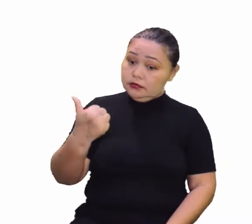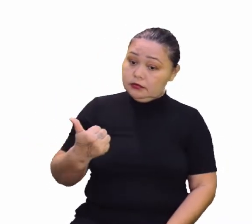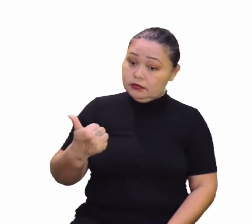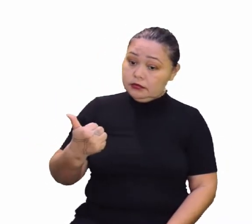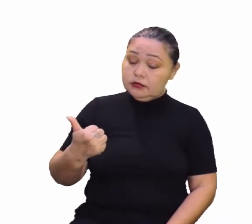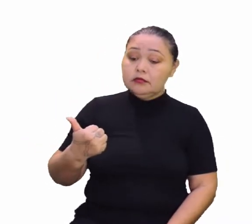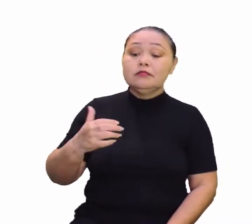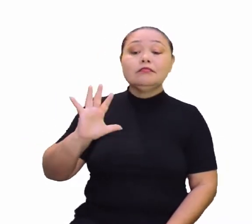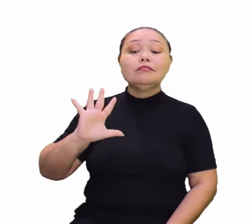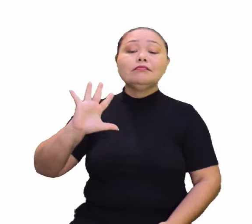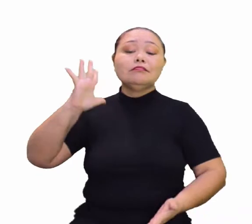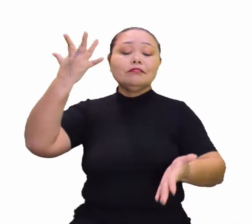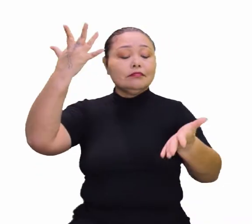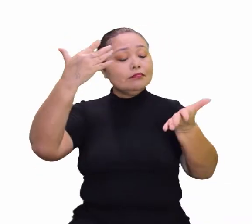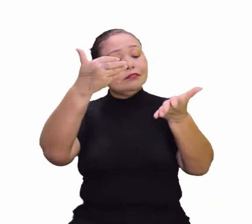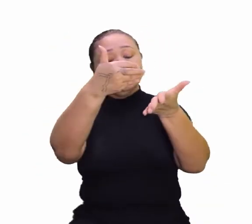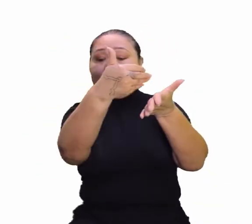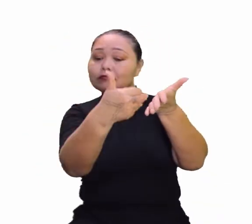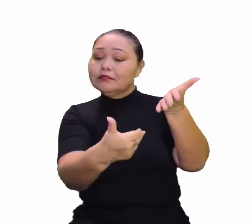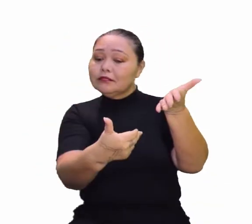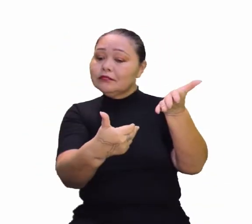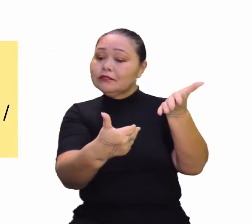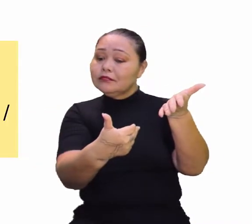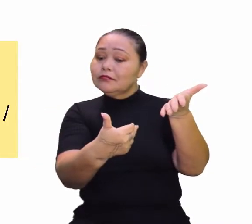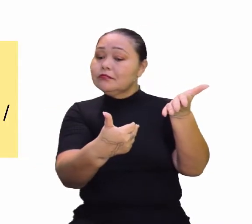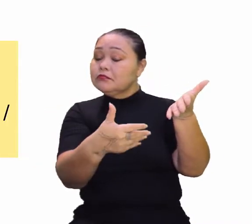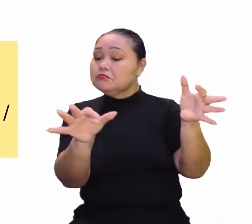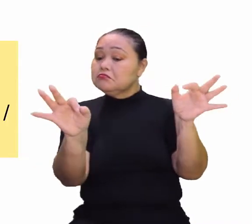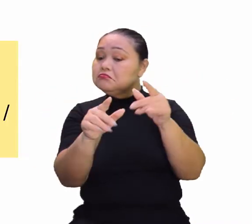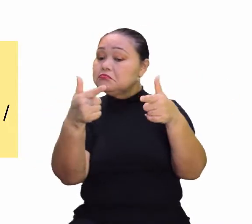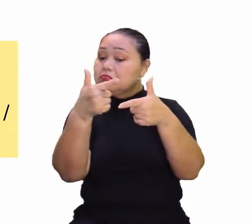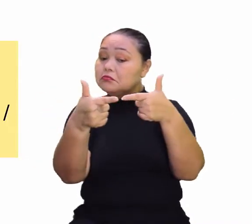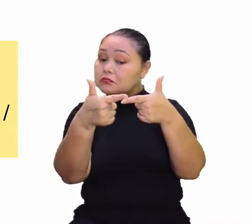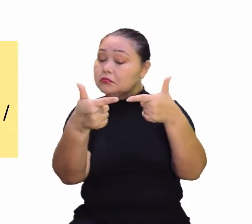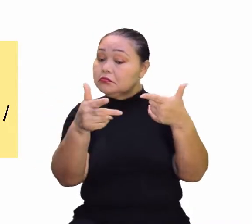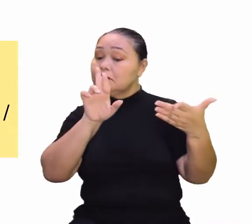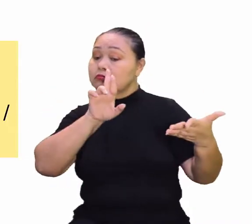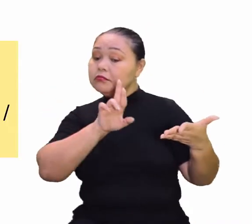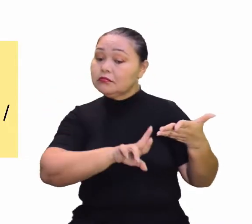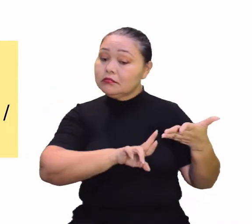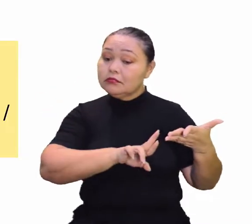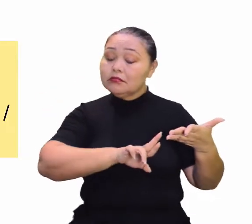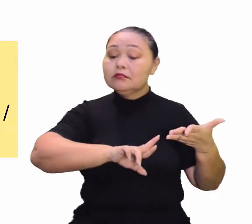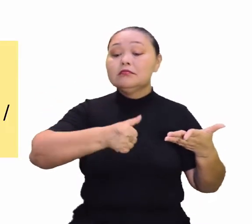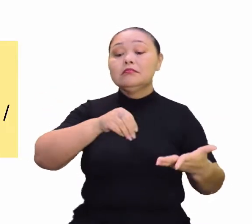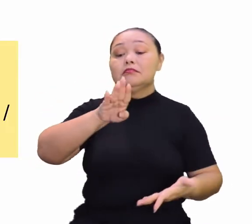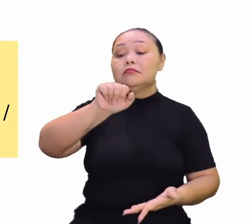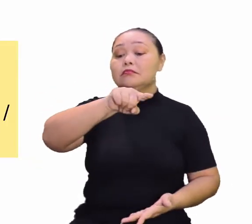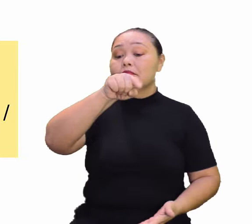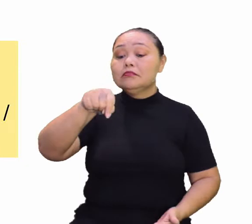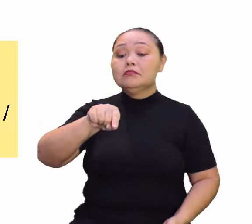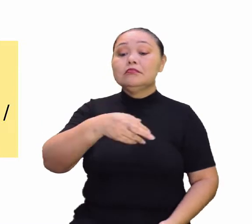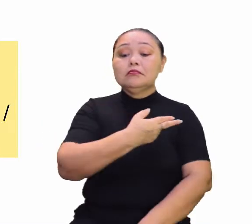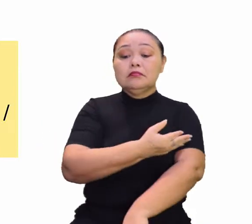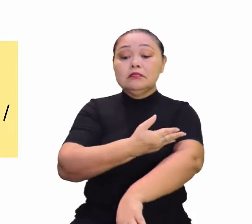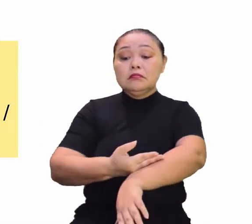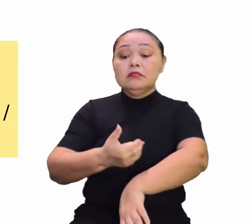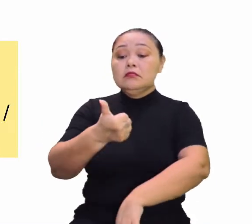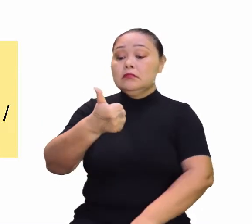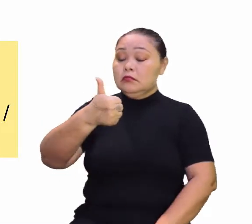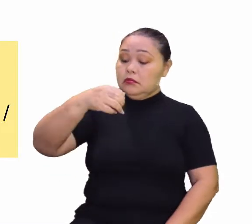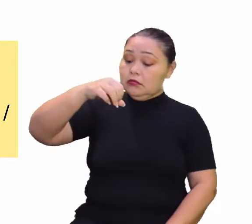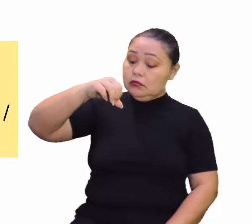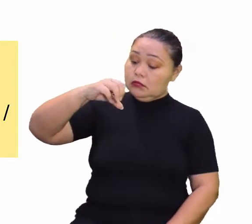1901, resolveram solucionar esse problema, e Barão de Rio Branco, em